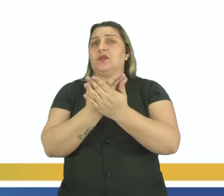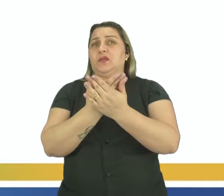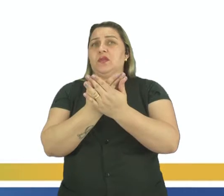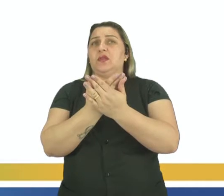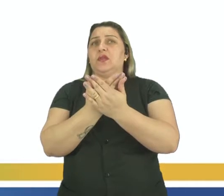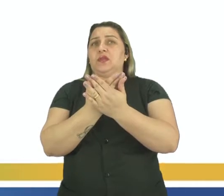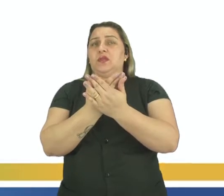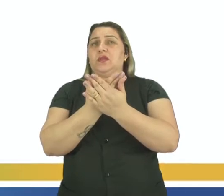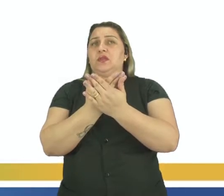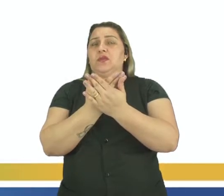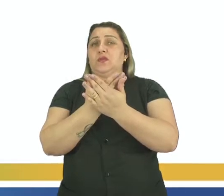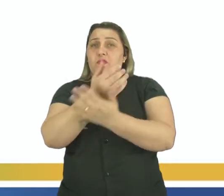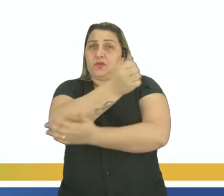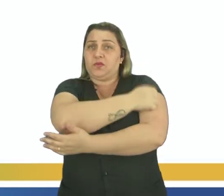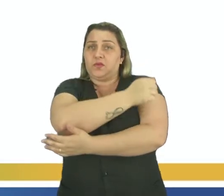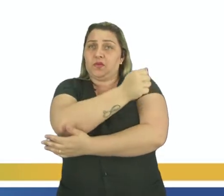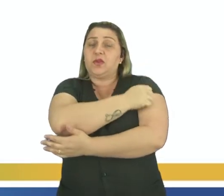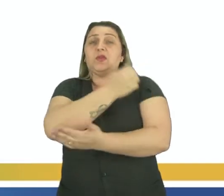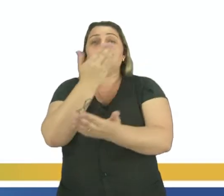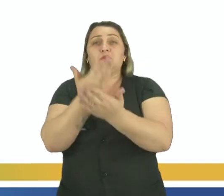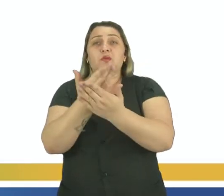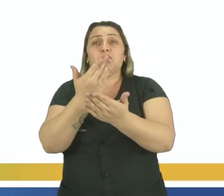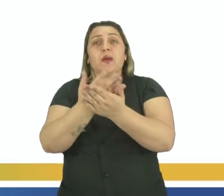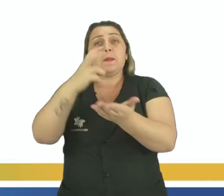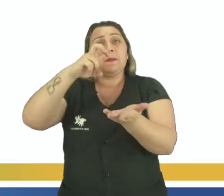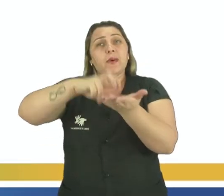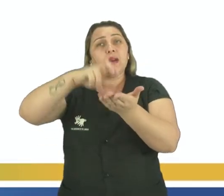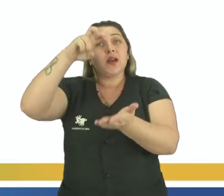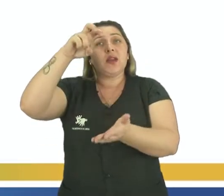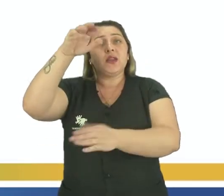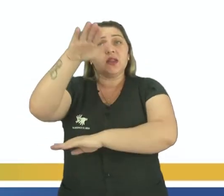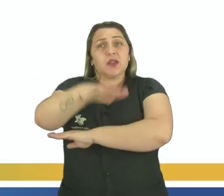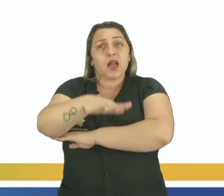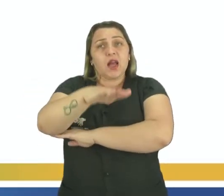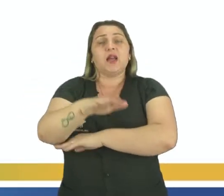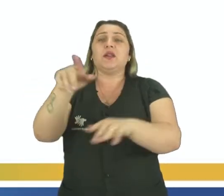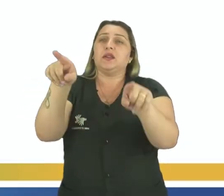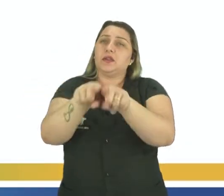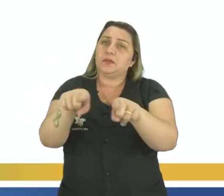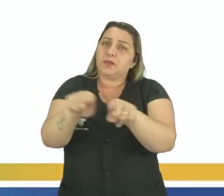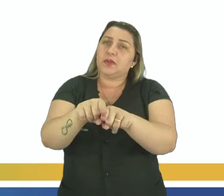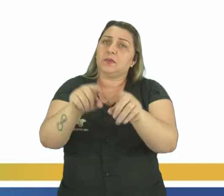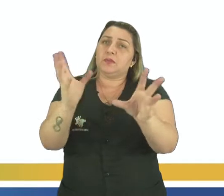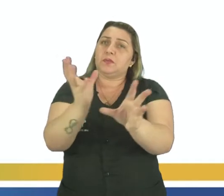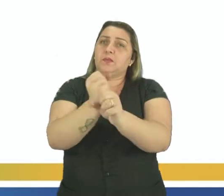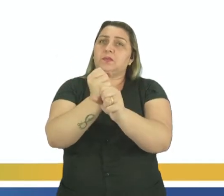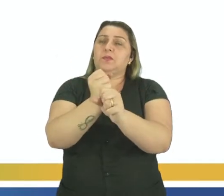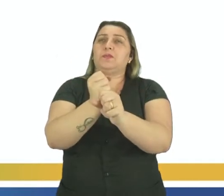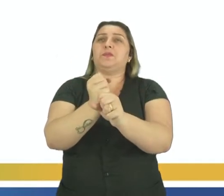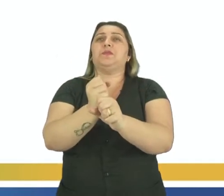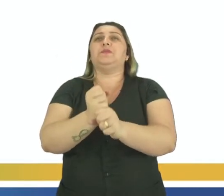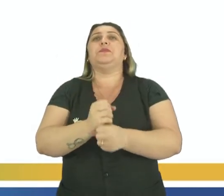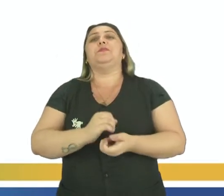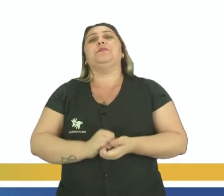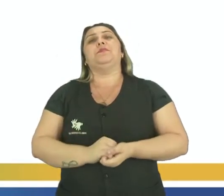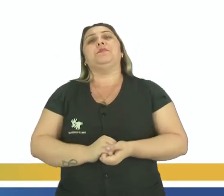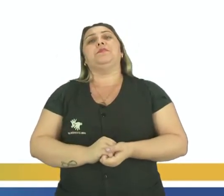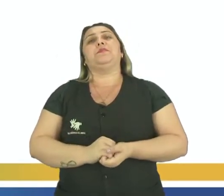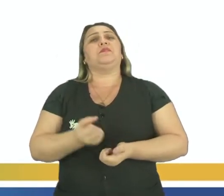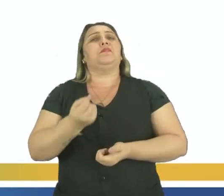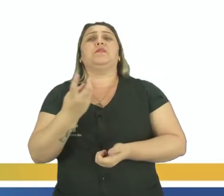que os alunos que estudam no turno da manhã e dos alunos que estudam no turno da tarde. E aí nós temos